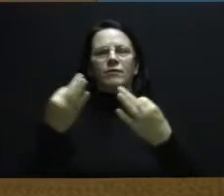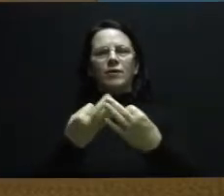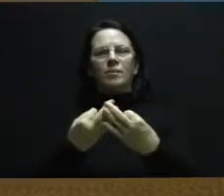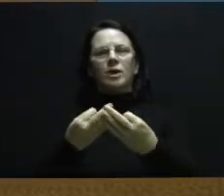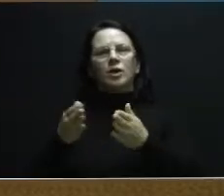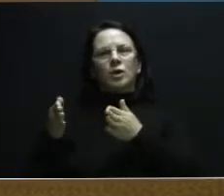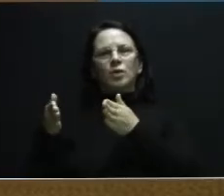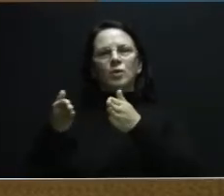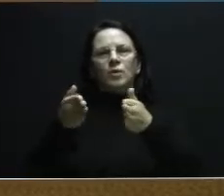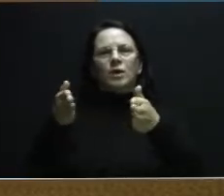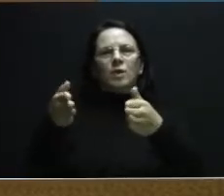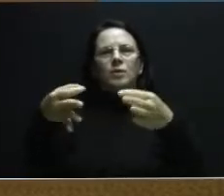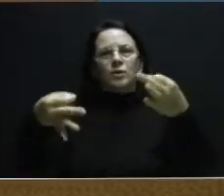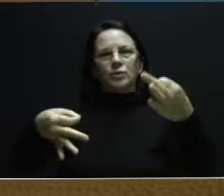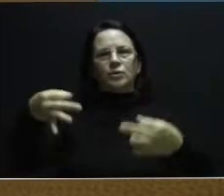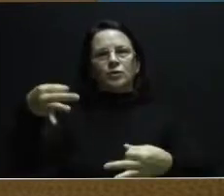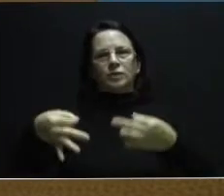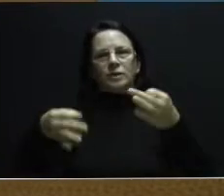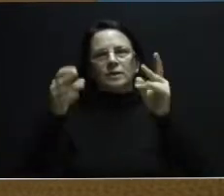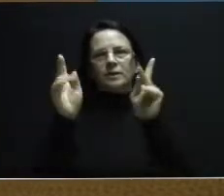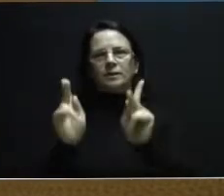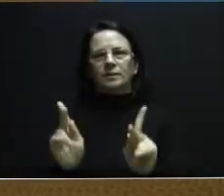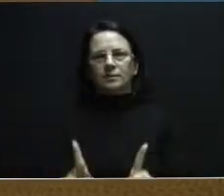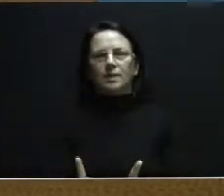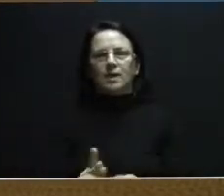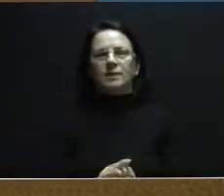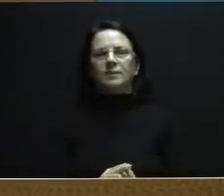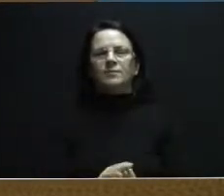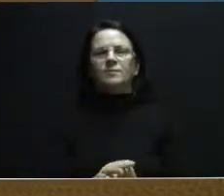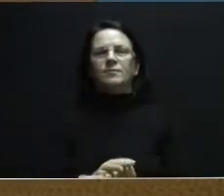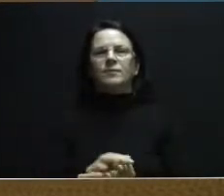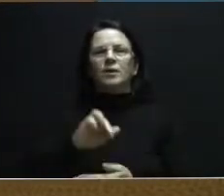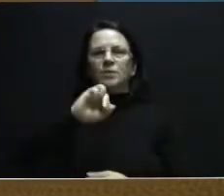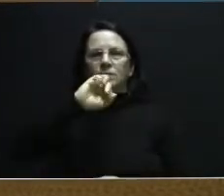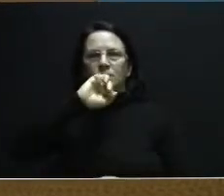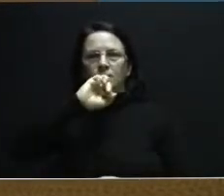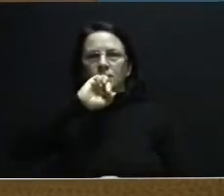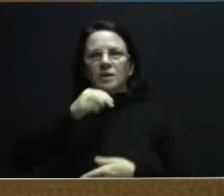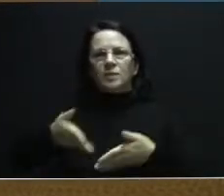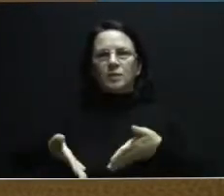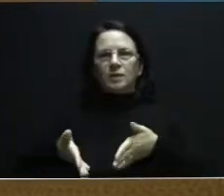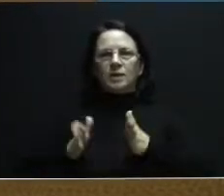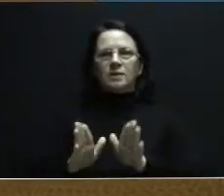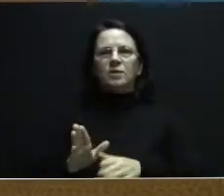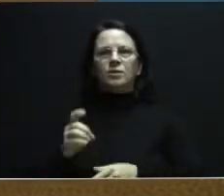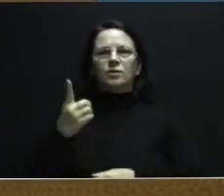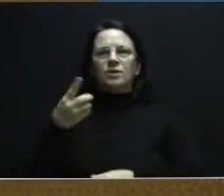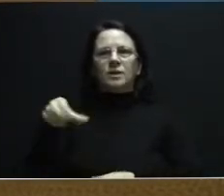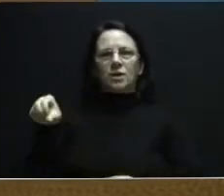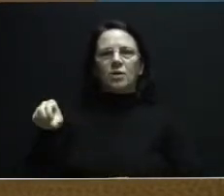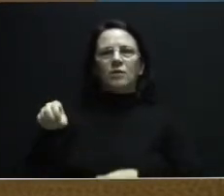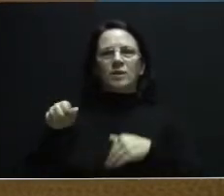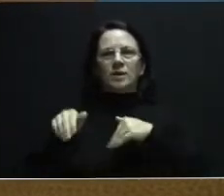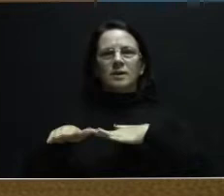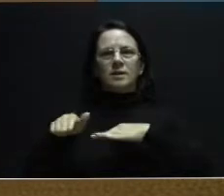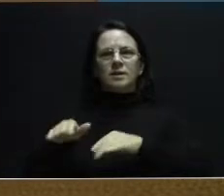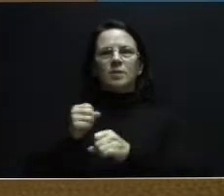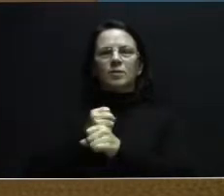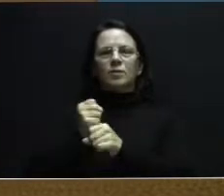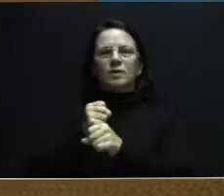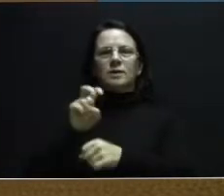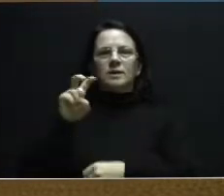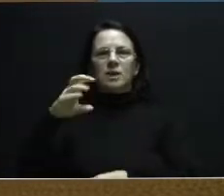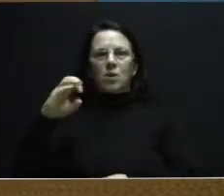da justiça e da paz. Dom Tarcísio Escaramuça nasceu em 19 de setembro de 1950